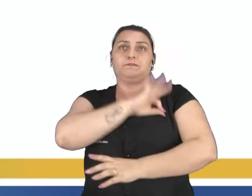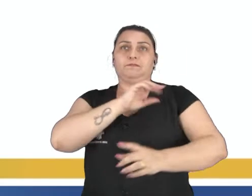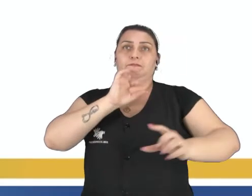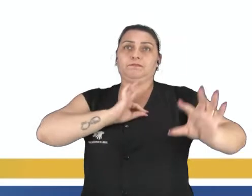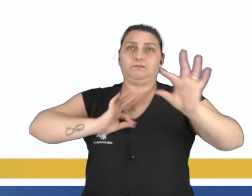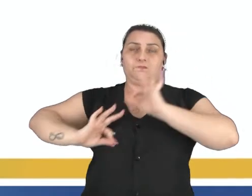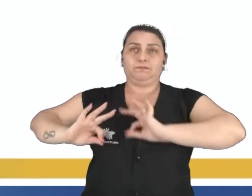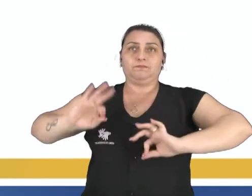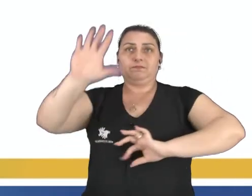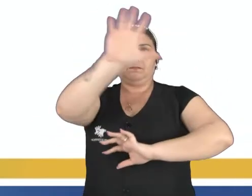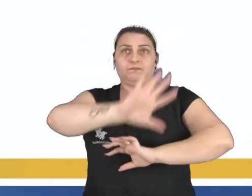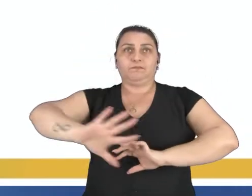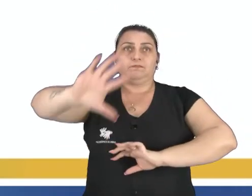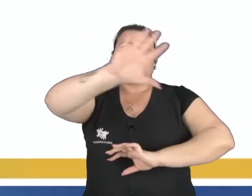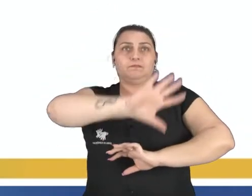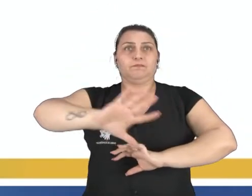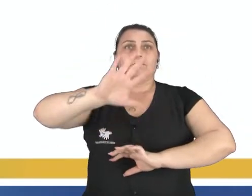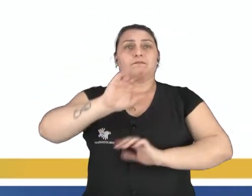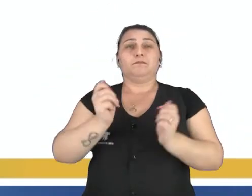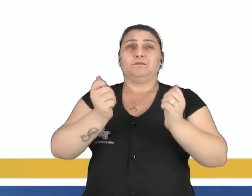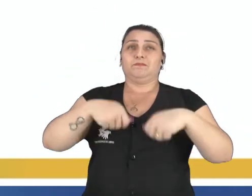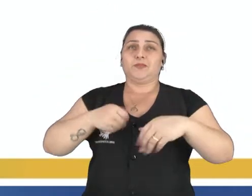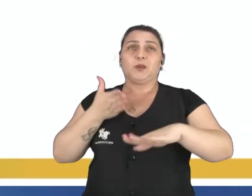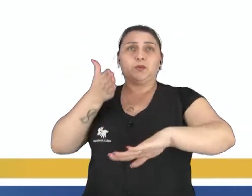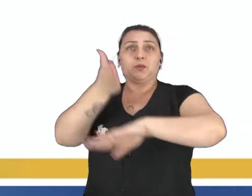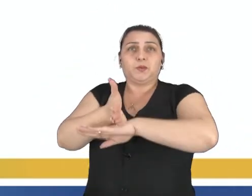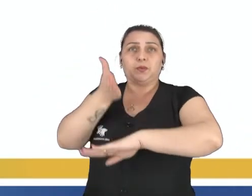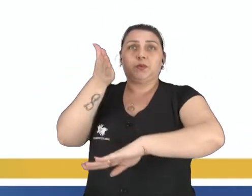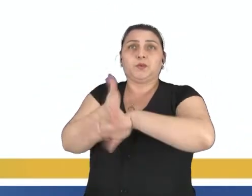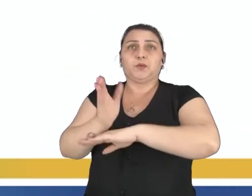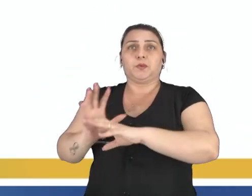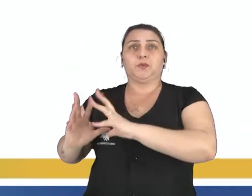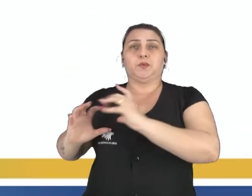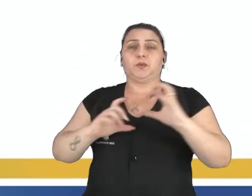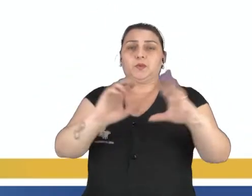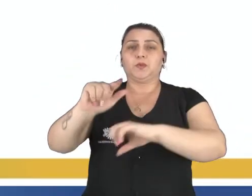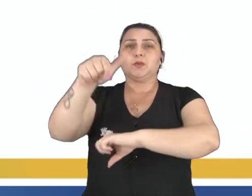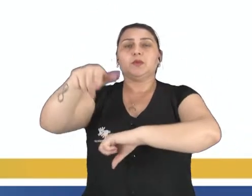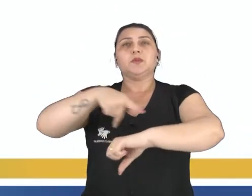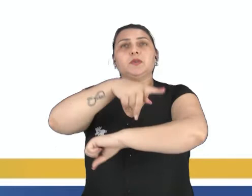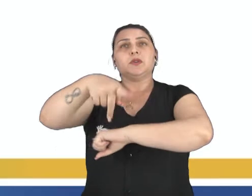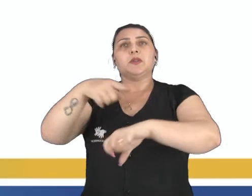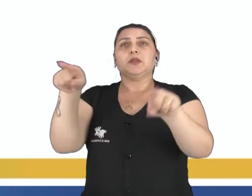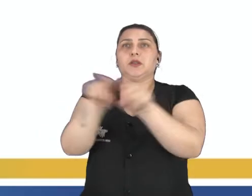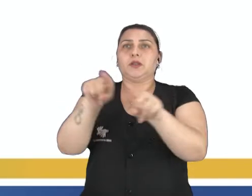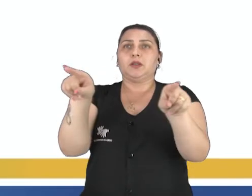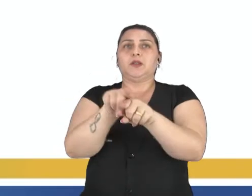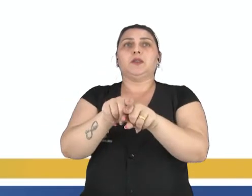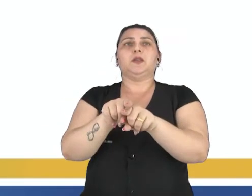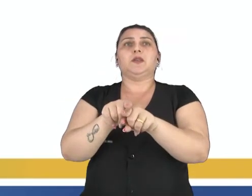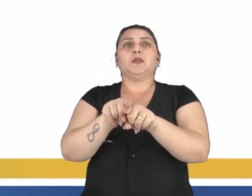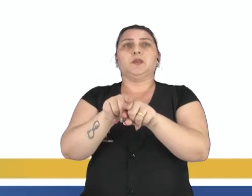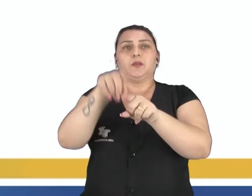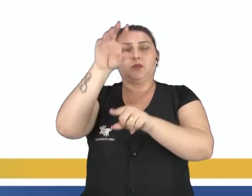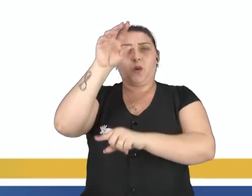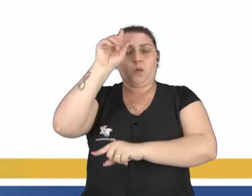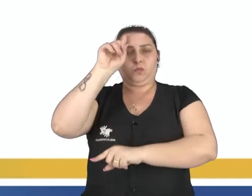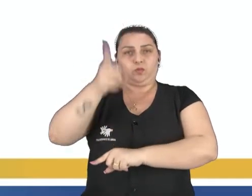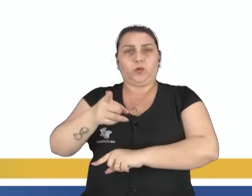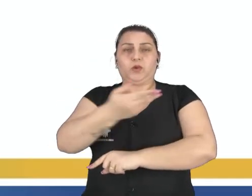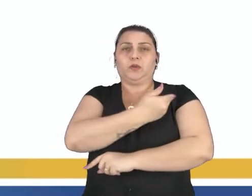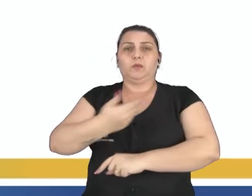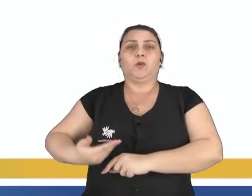de um exército nacional para conter possíveis invasões ou confrontos com outros países e também para estabelecer ordem pública